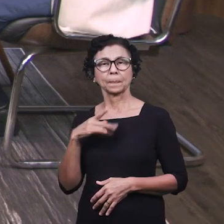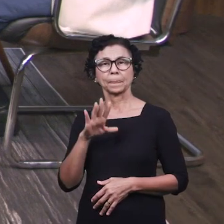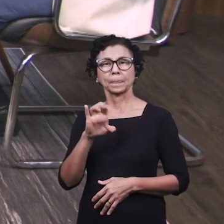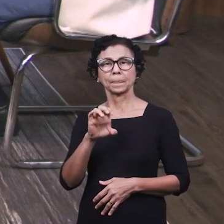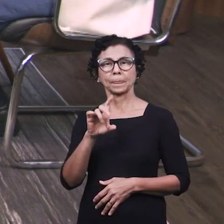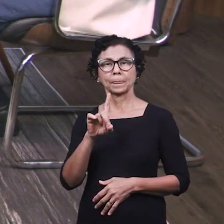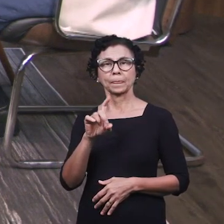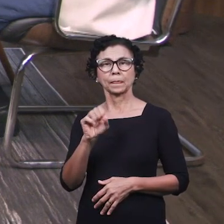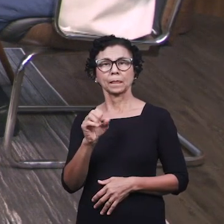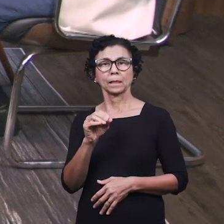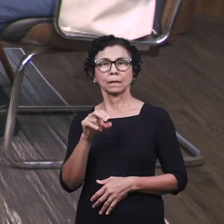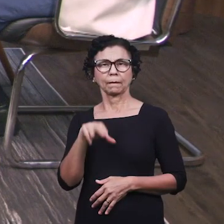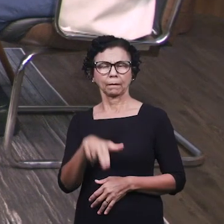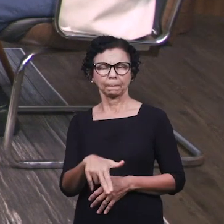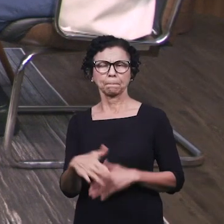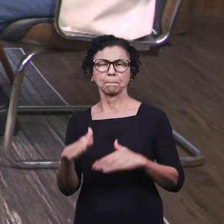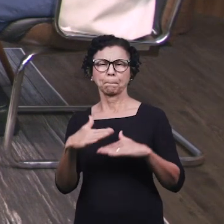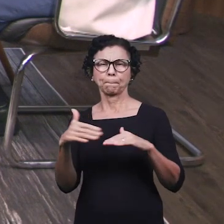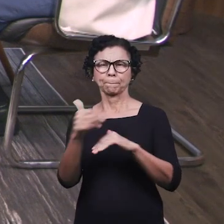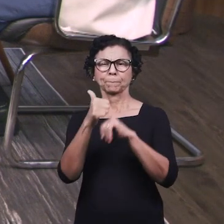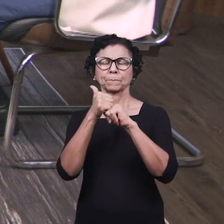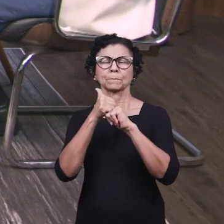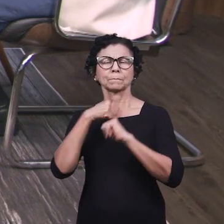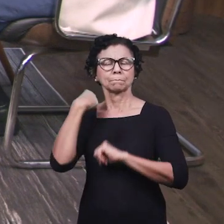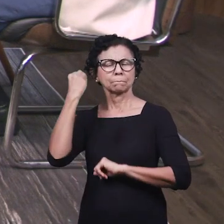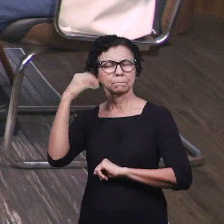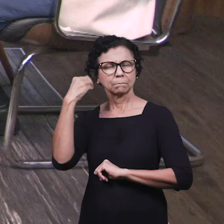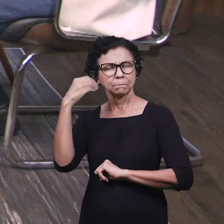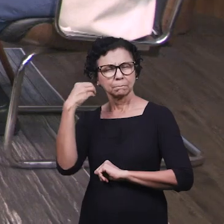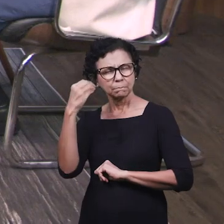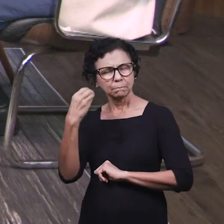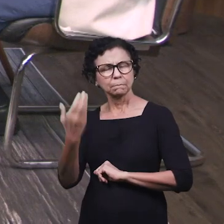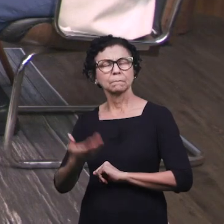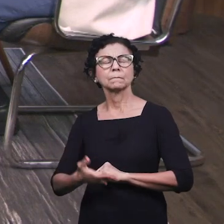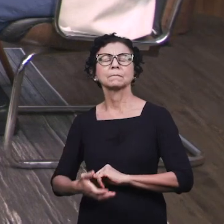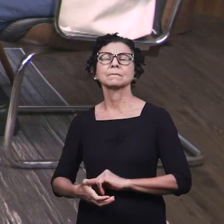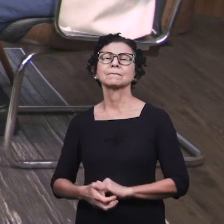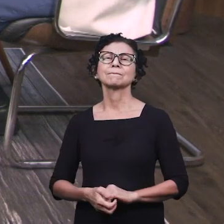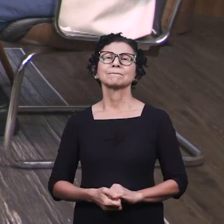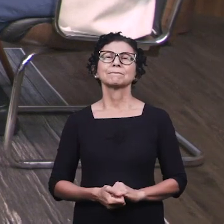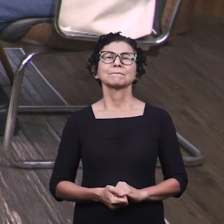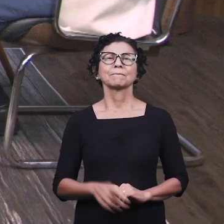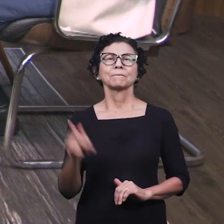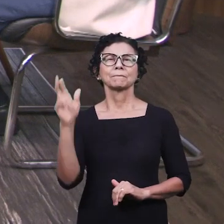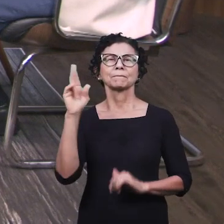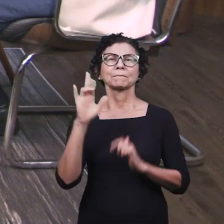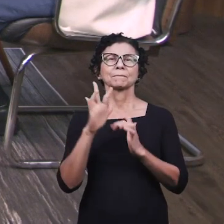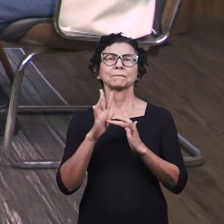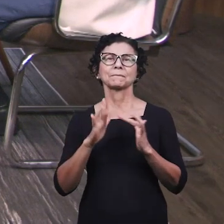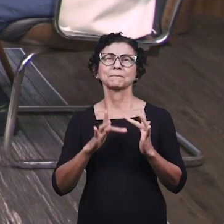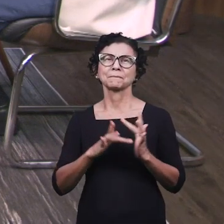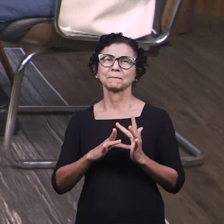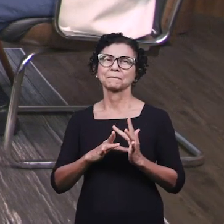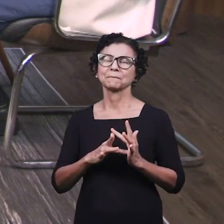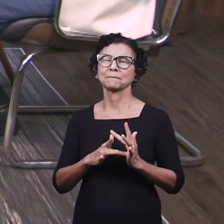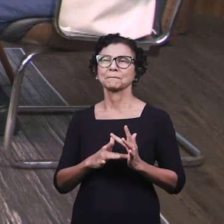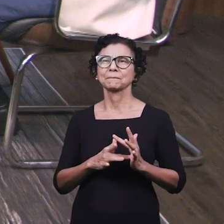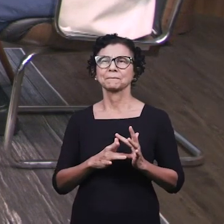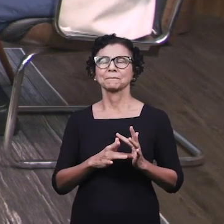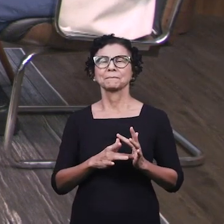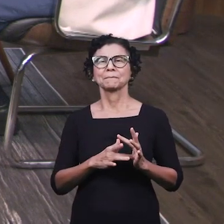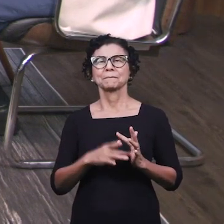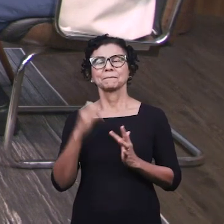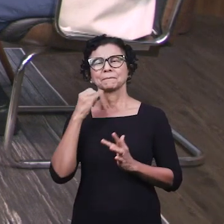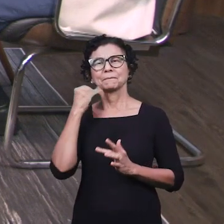vasta experiência na área de produção audiovisual, que está conosco aqui, compõe a nossa equipe. Ian, a paz do Senhor. Paz do Senhor Josias, paz do Senhor